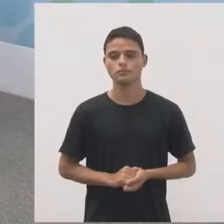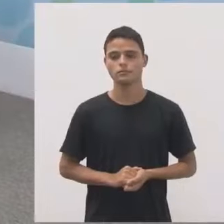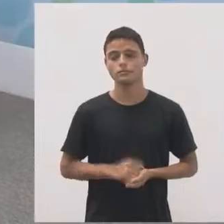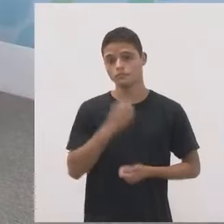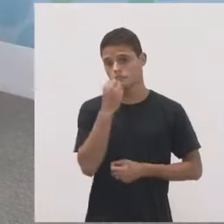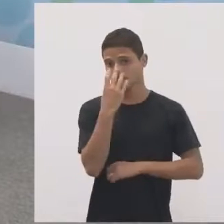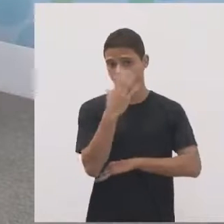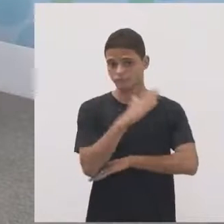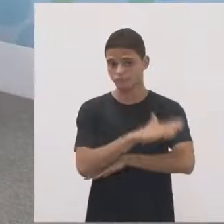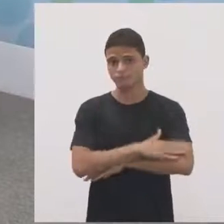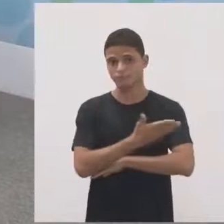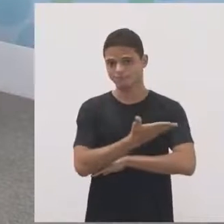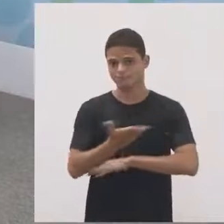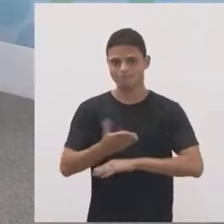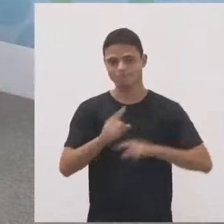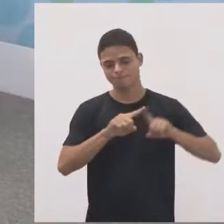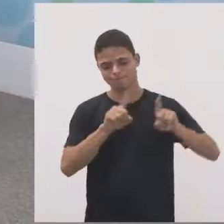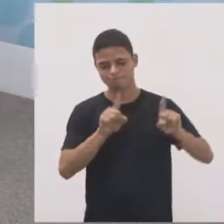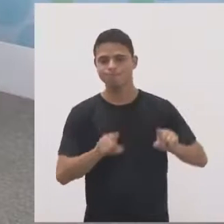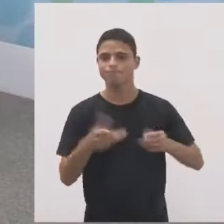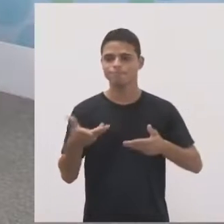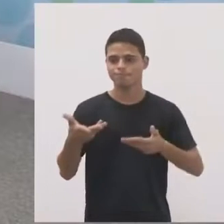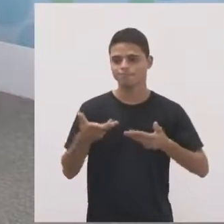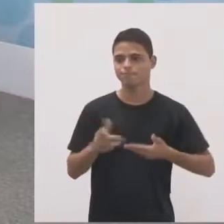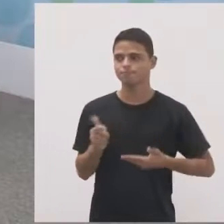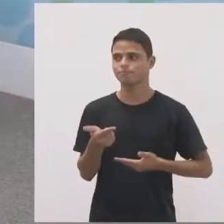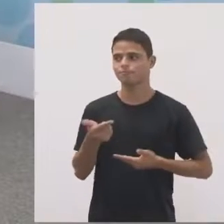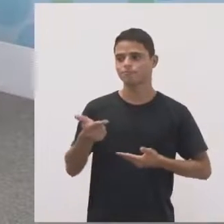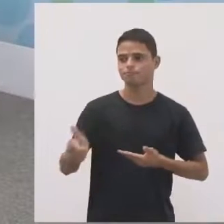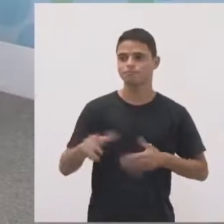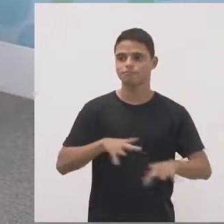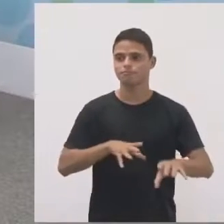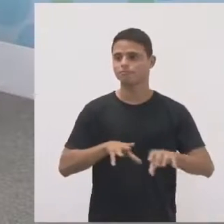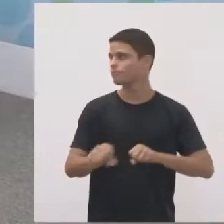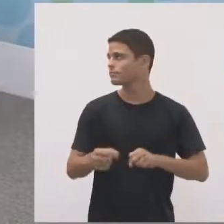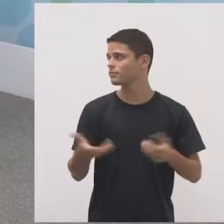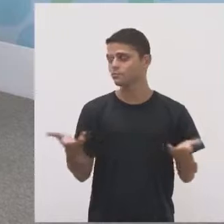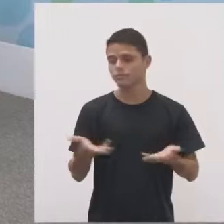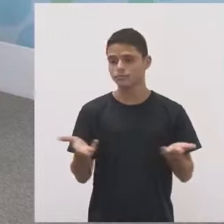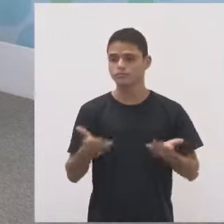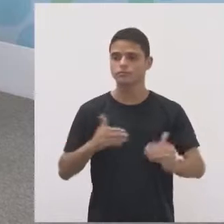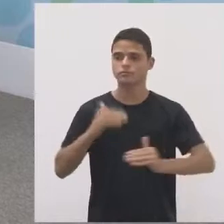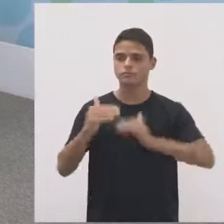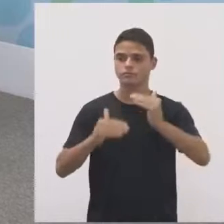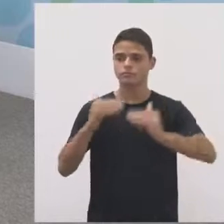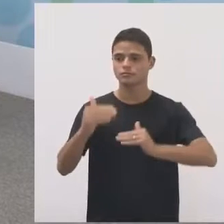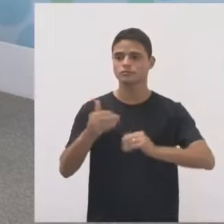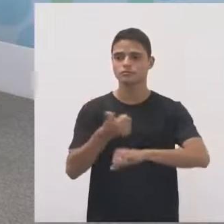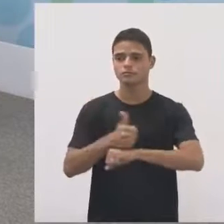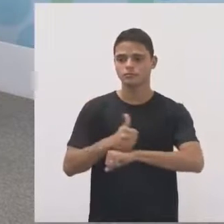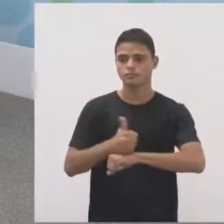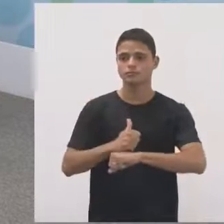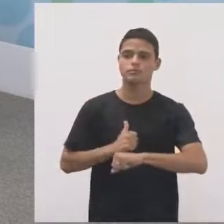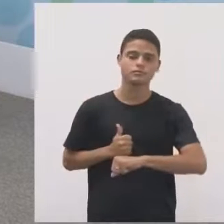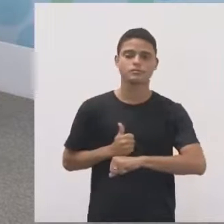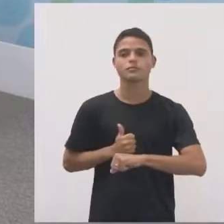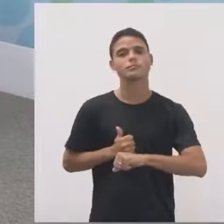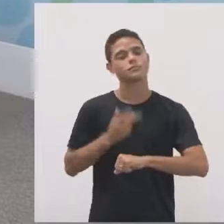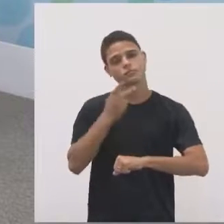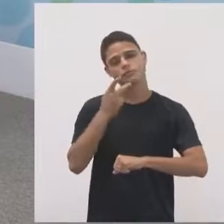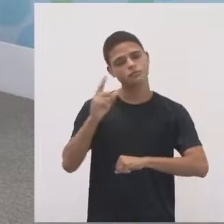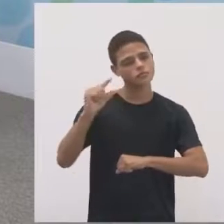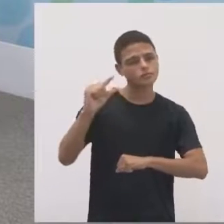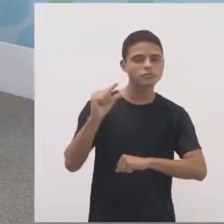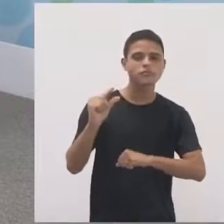Boa tarde, servidores, sejam todos bem-vindos a mais uma formação aqui nossa do canal Desenvolvimento Profissional, falando um pouquinho sobre